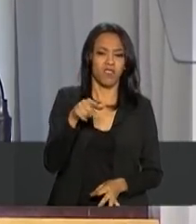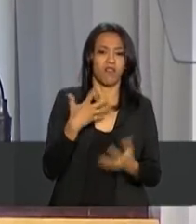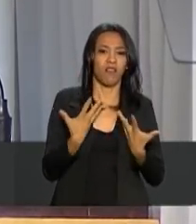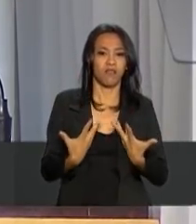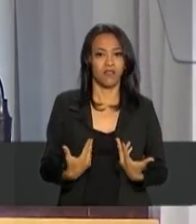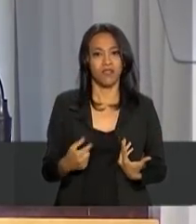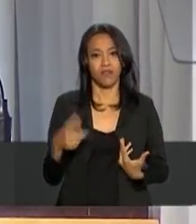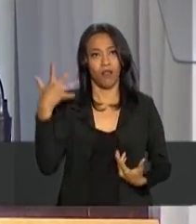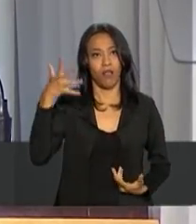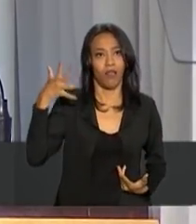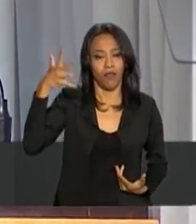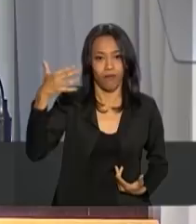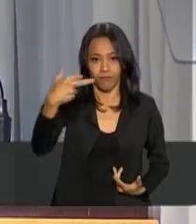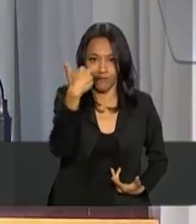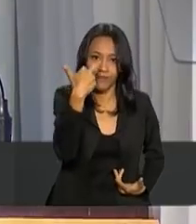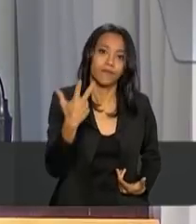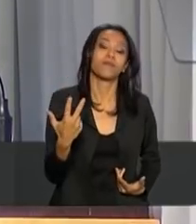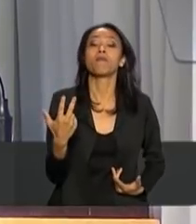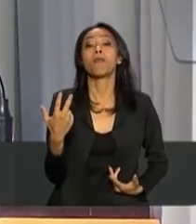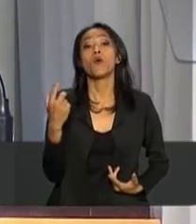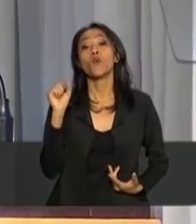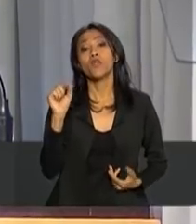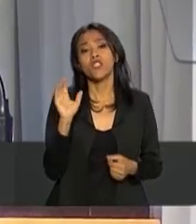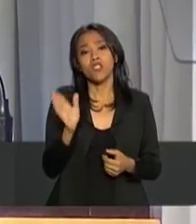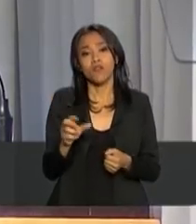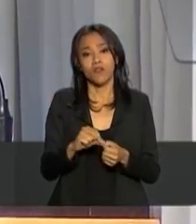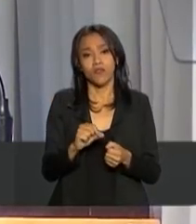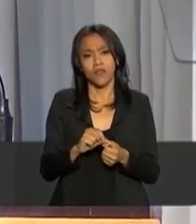cansativo, de tudo que foi feito em cada área